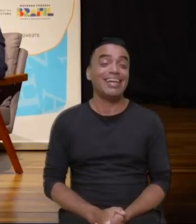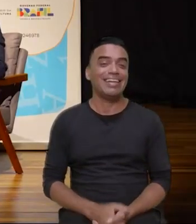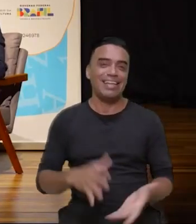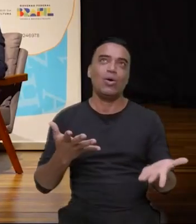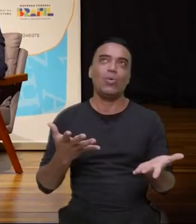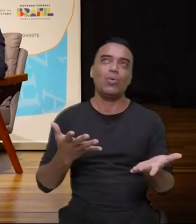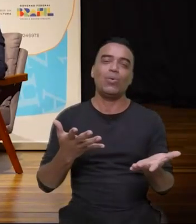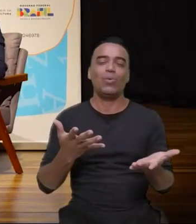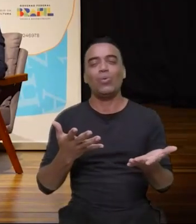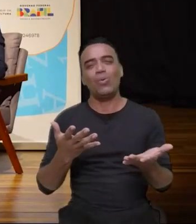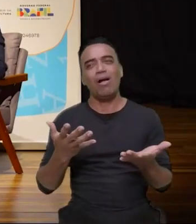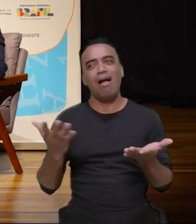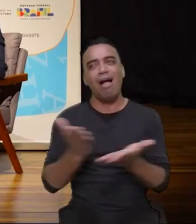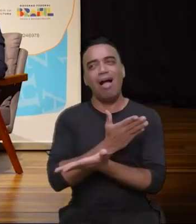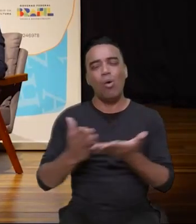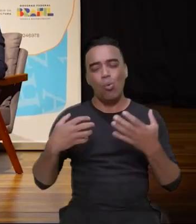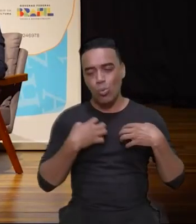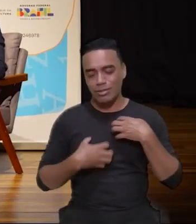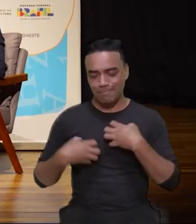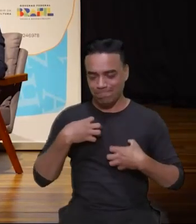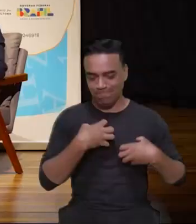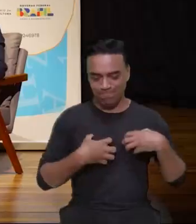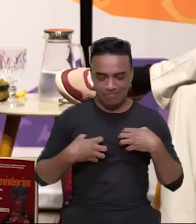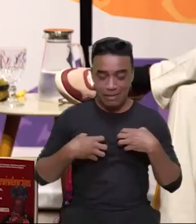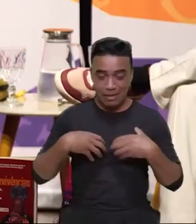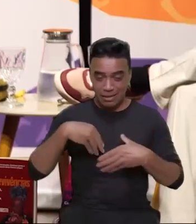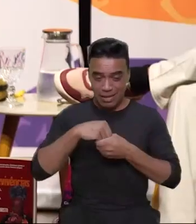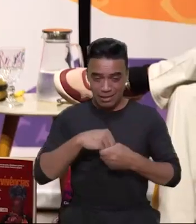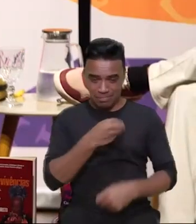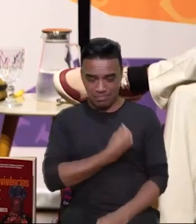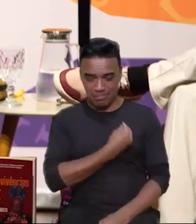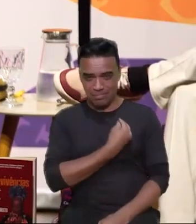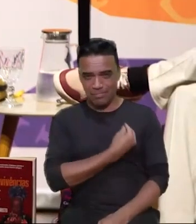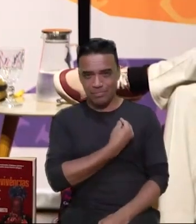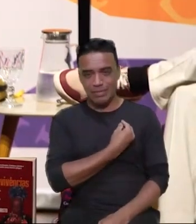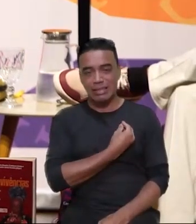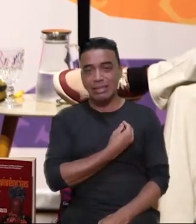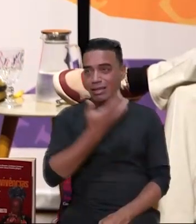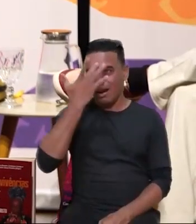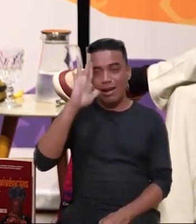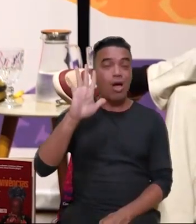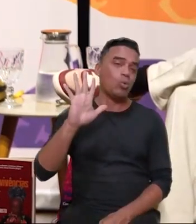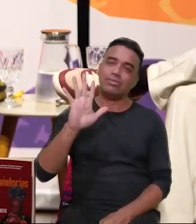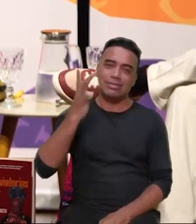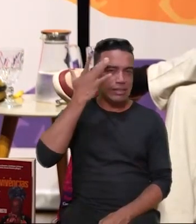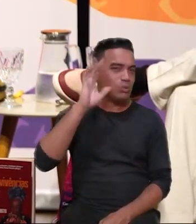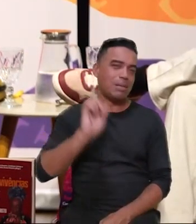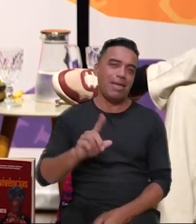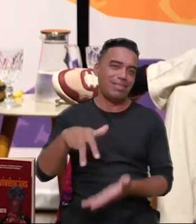dentre algumas frustrações que eu tenho na vida, não saber dançar é